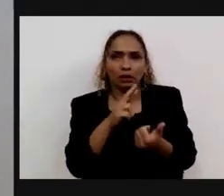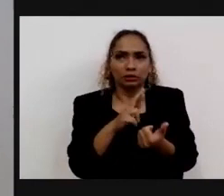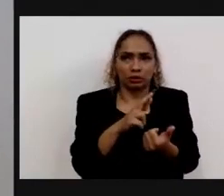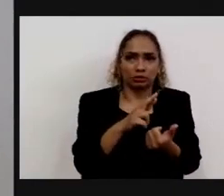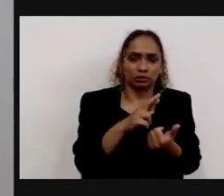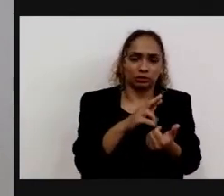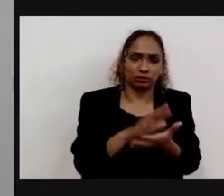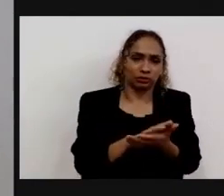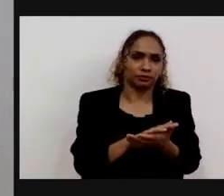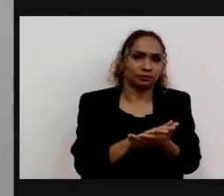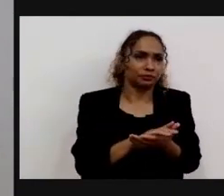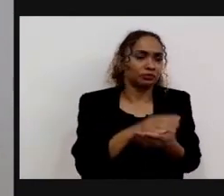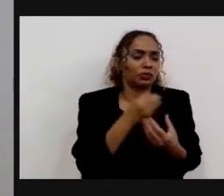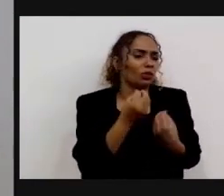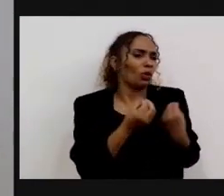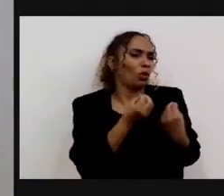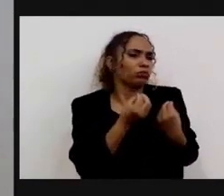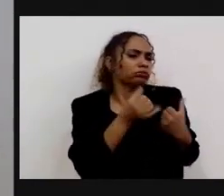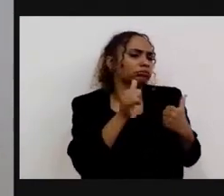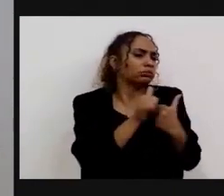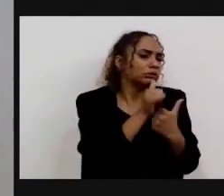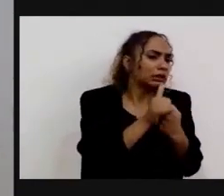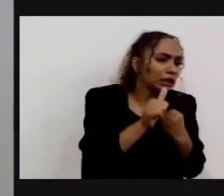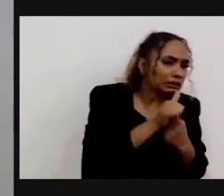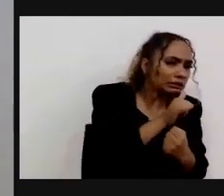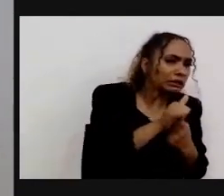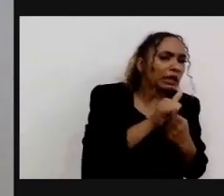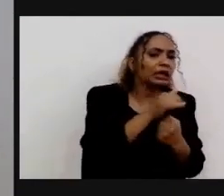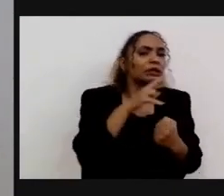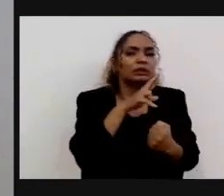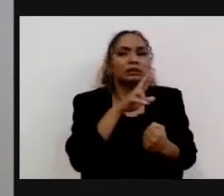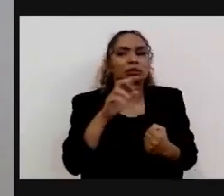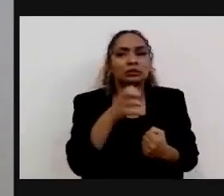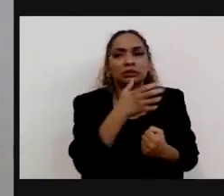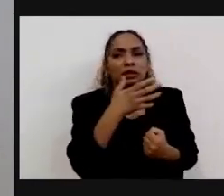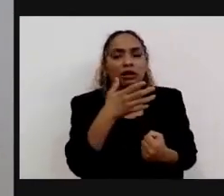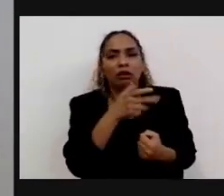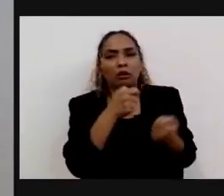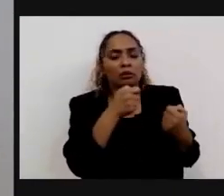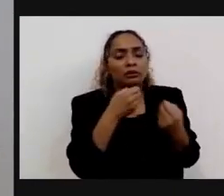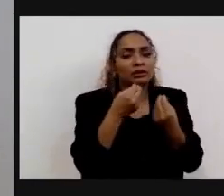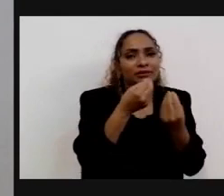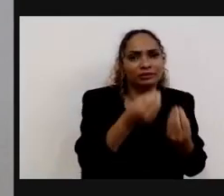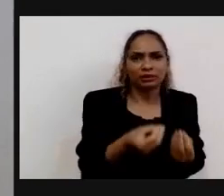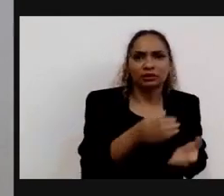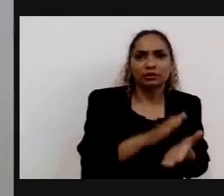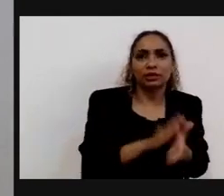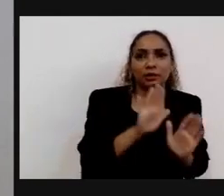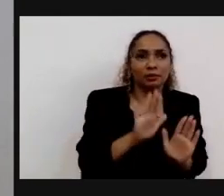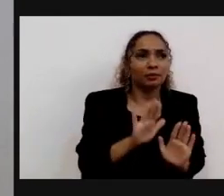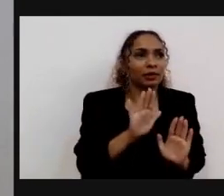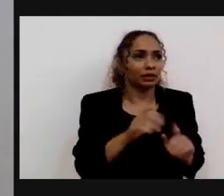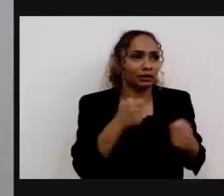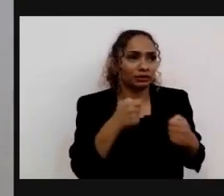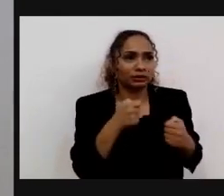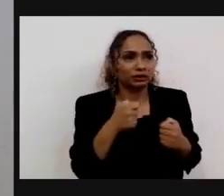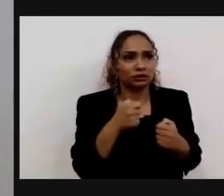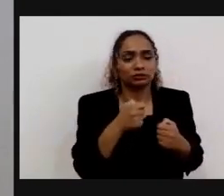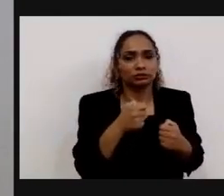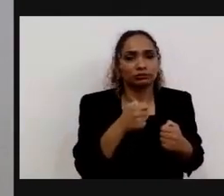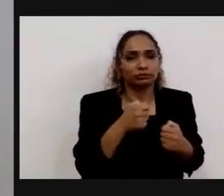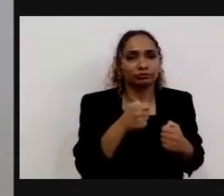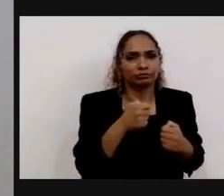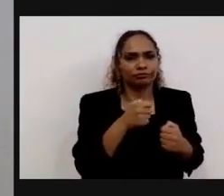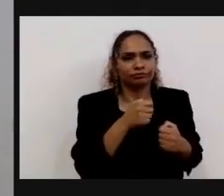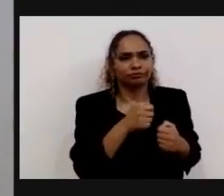sabe via estratégia Quais são os resultados que entrega aquela área tem que fazer Ah mas e o servidor picareta